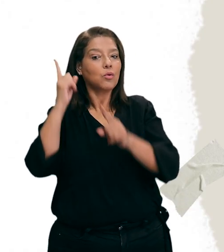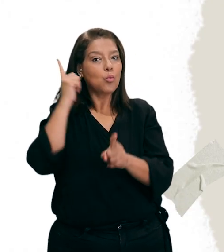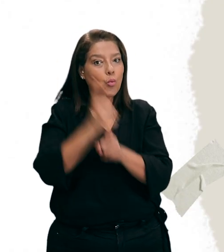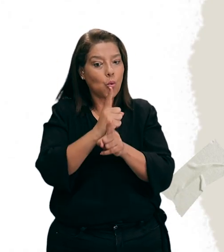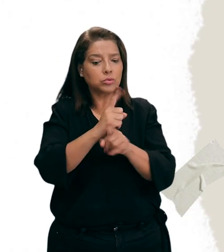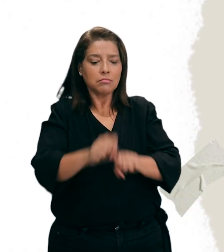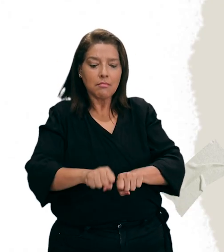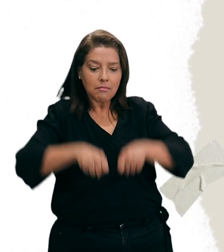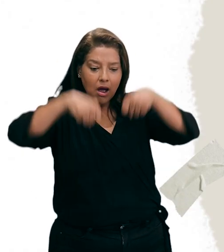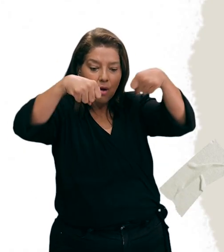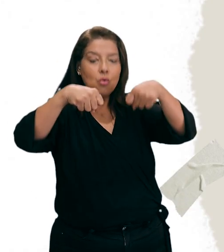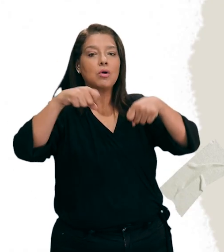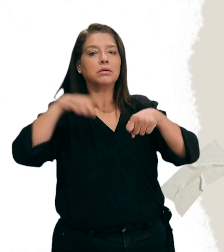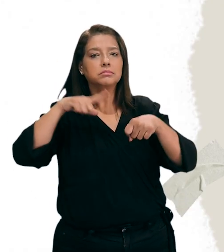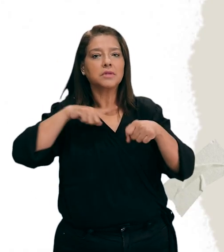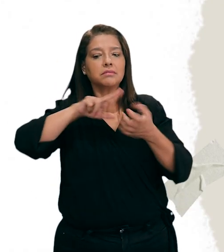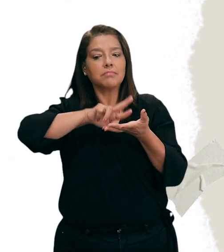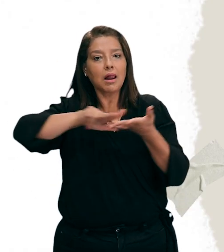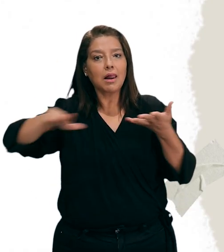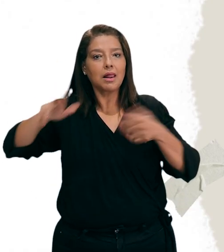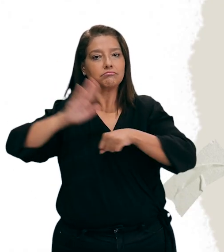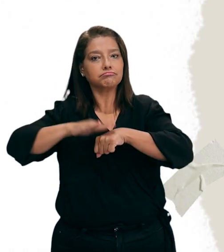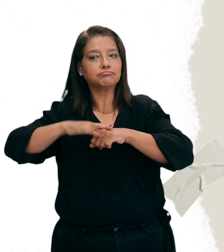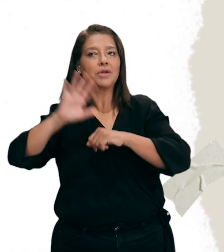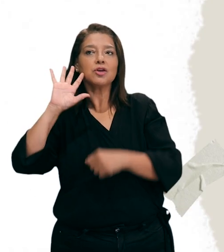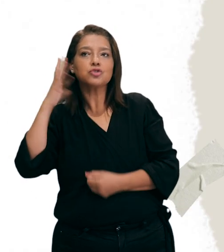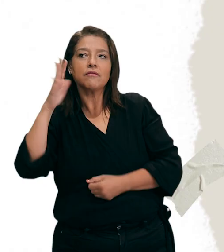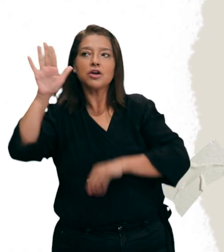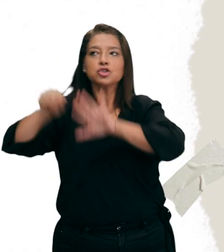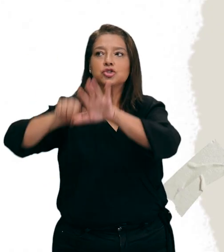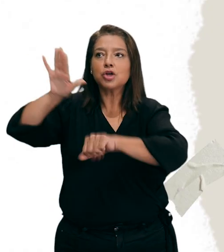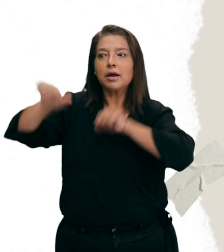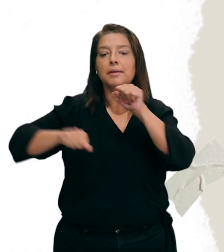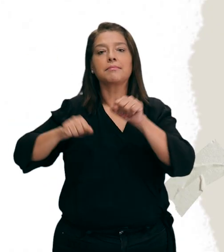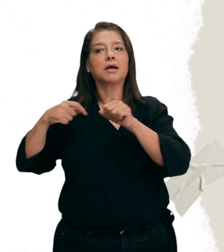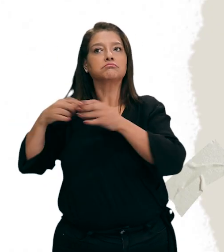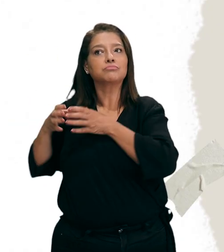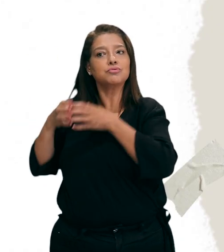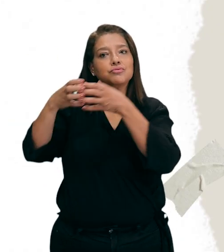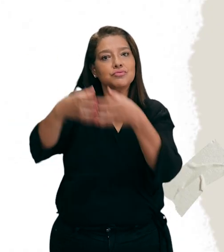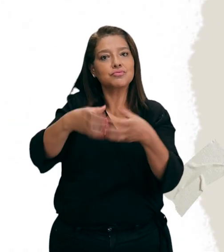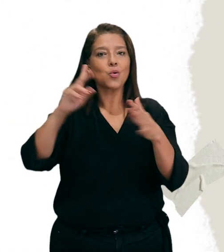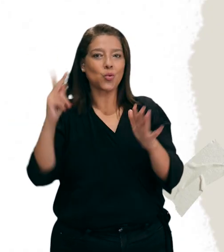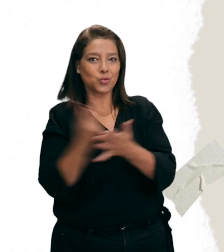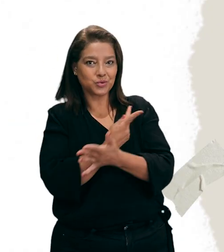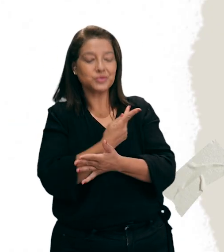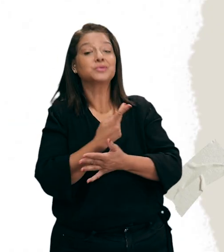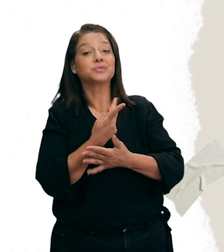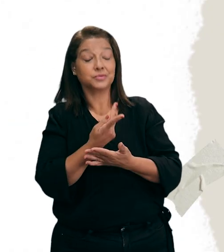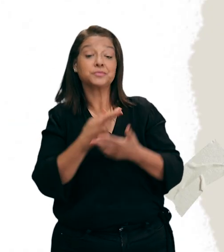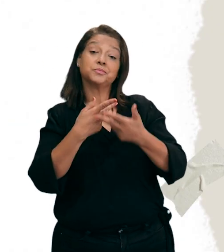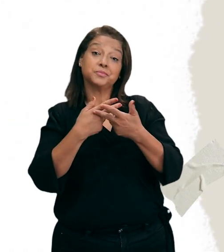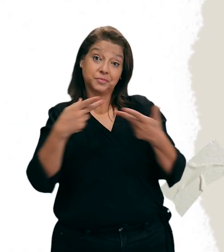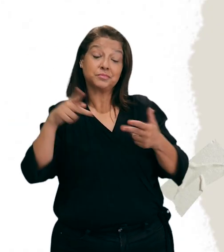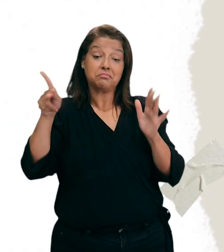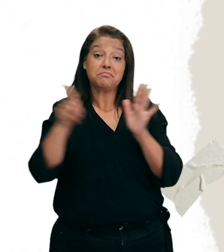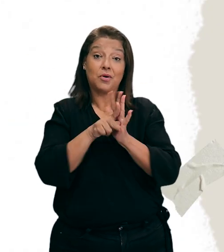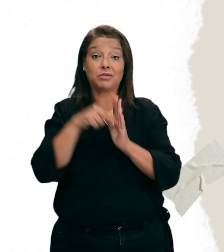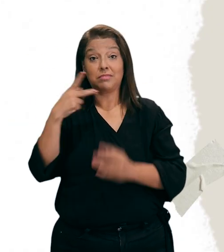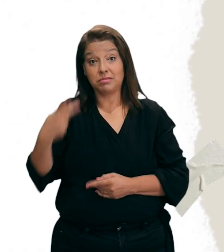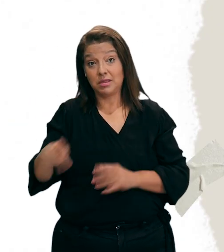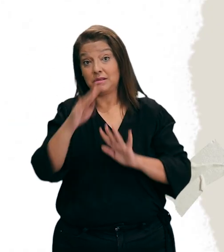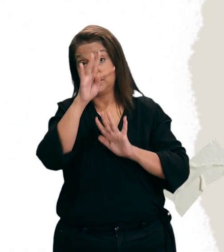um progresso de ações, decidir, chamar um amigo, sair em aventura. Isso é típico da narrativa.